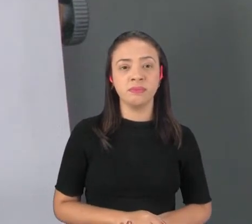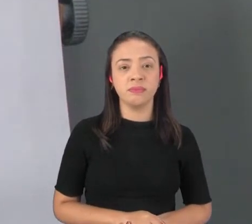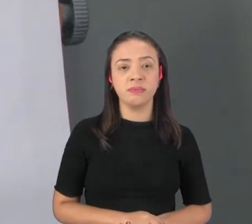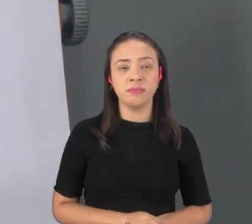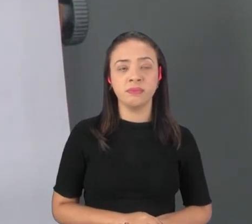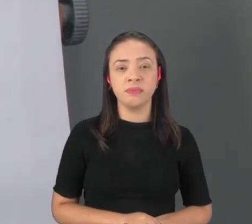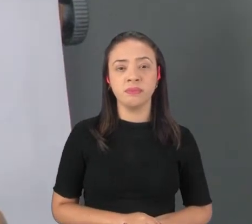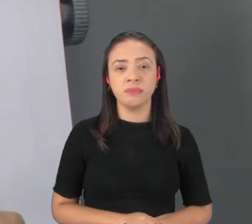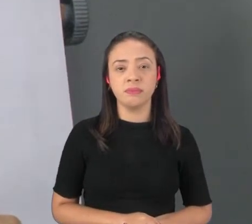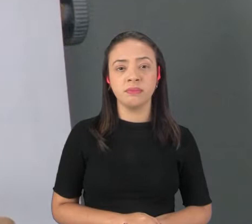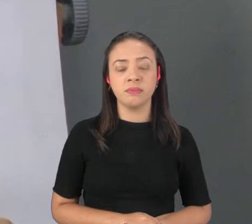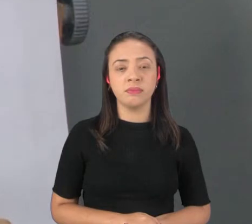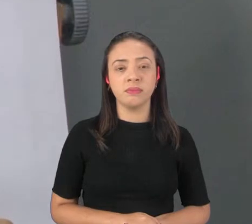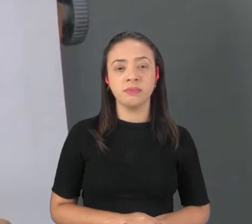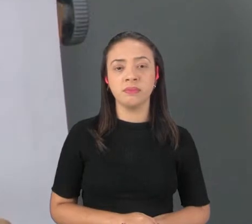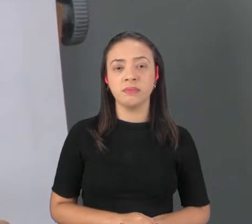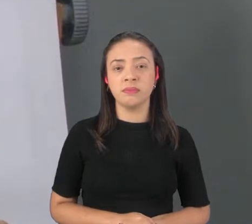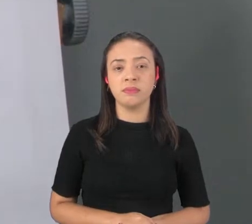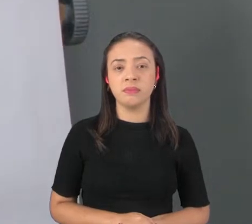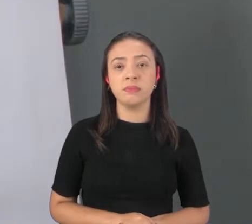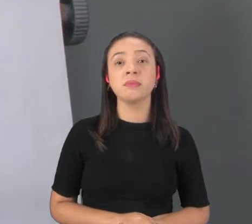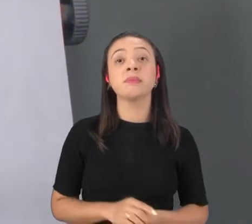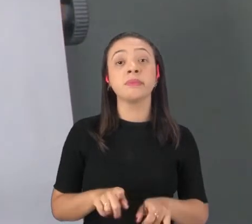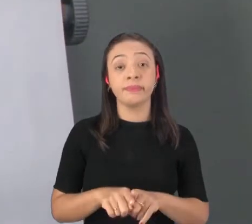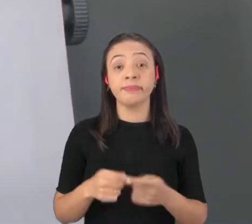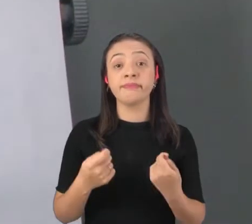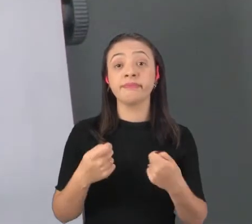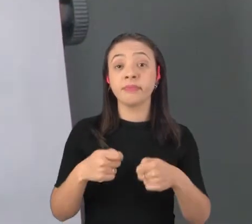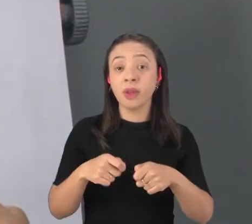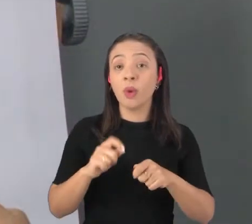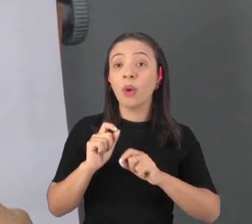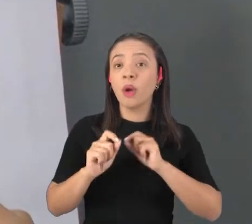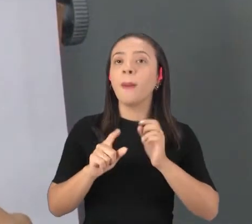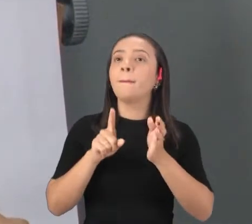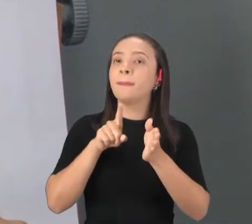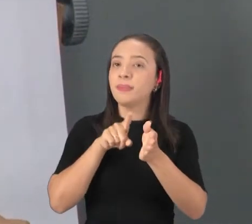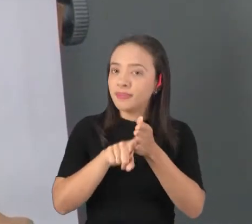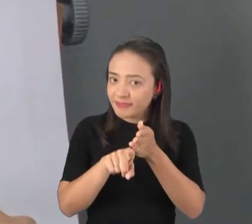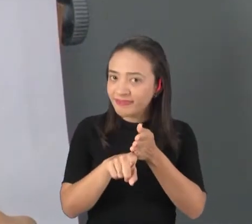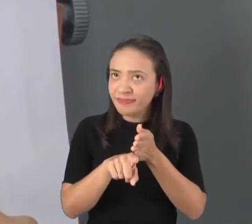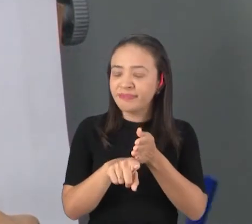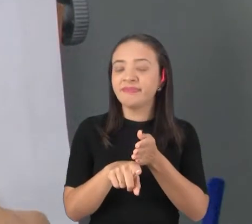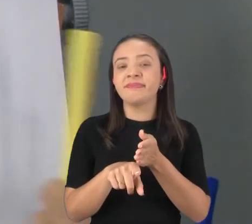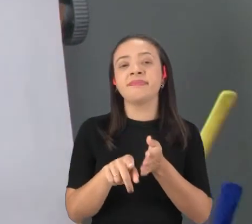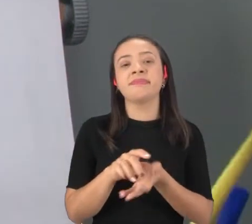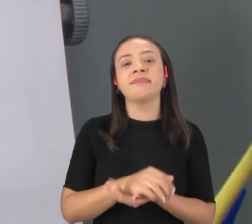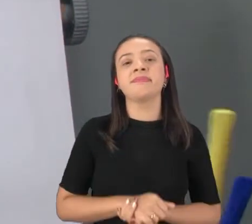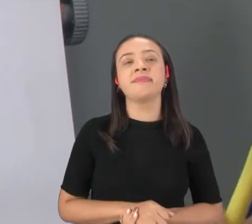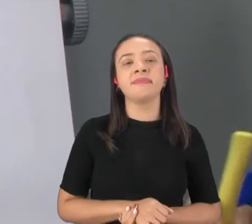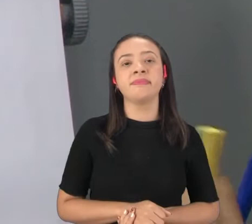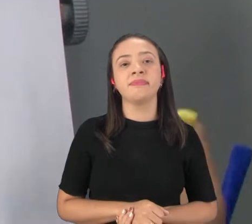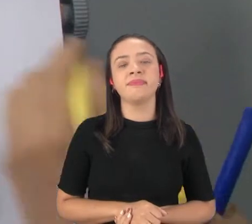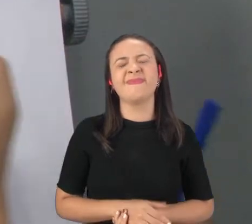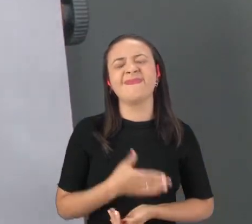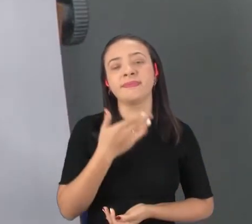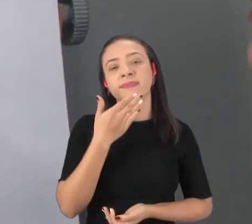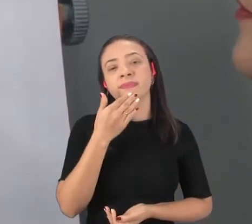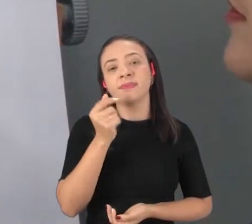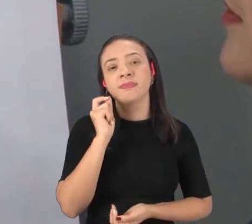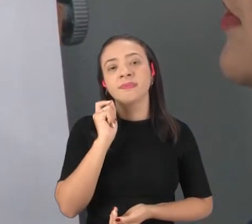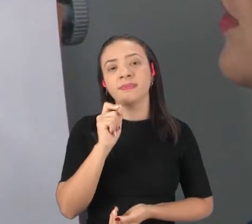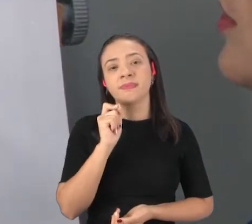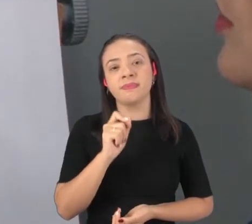entonação de voz, né? Ou uma pergunta, ó, você vai à aula hoje? Seja, o mais adequado é o